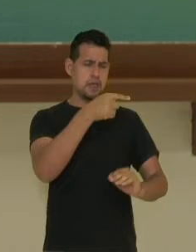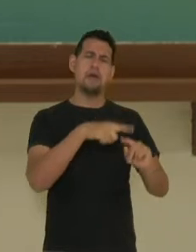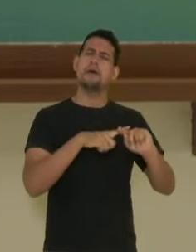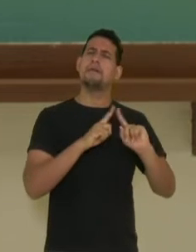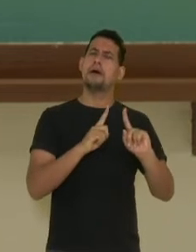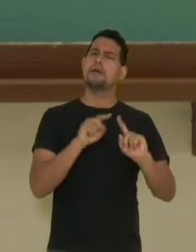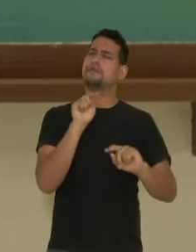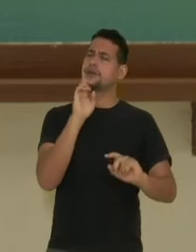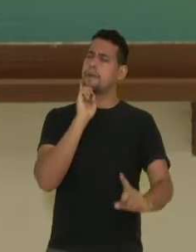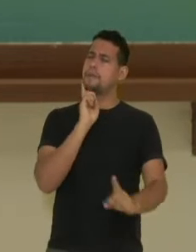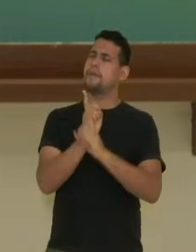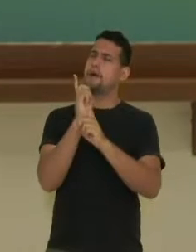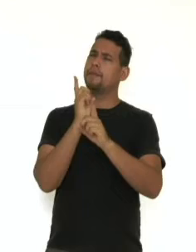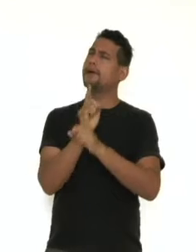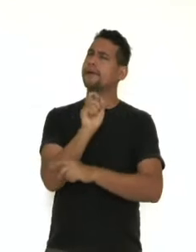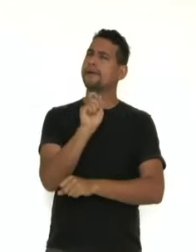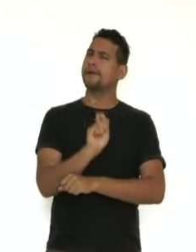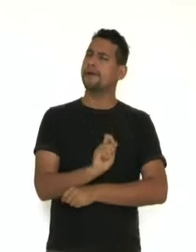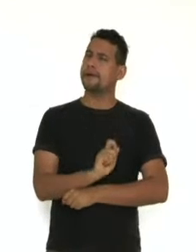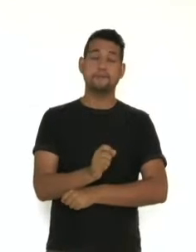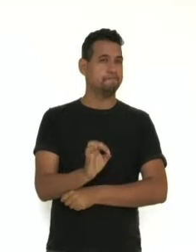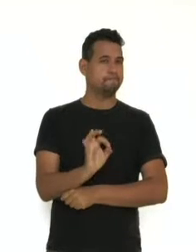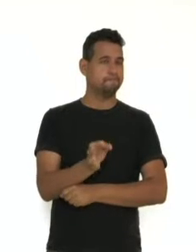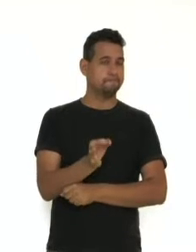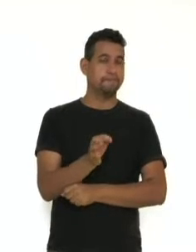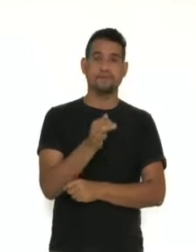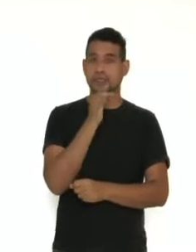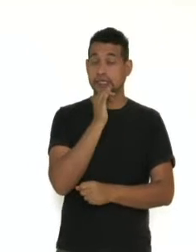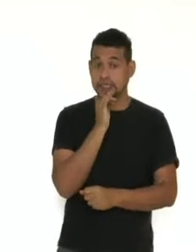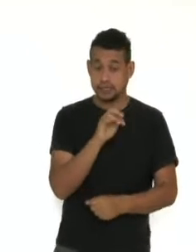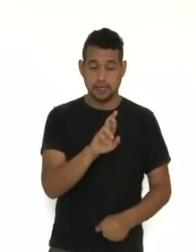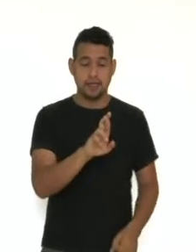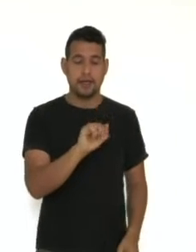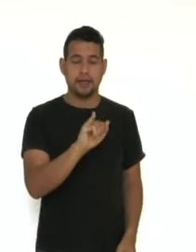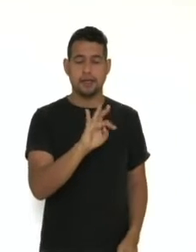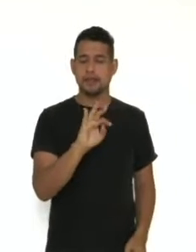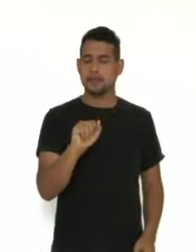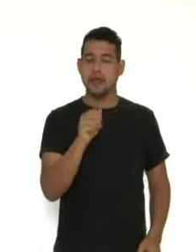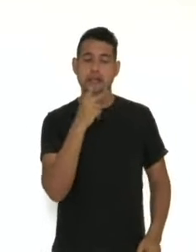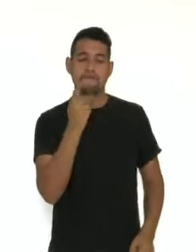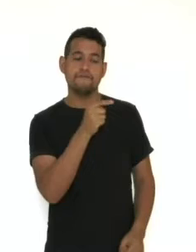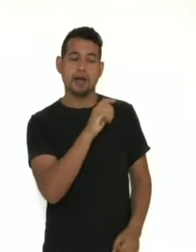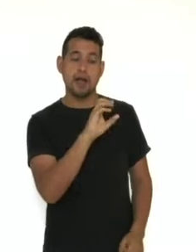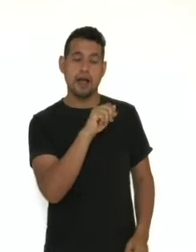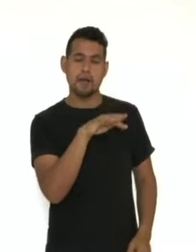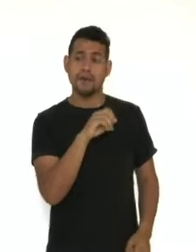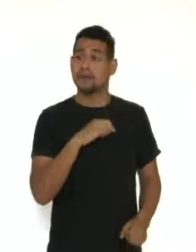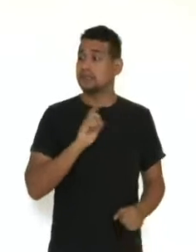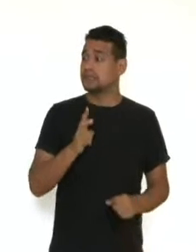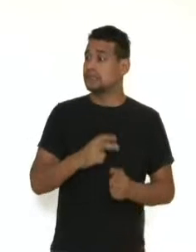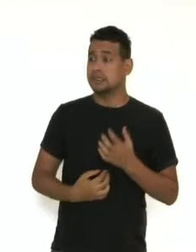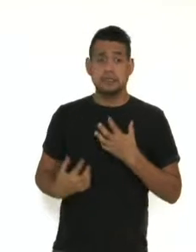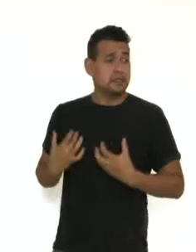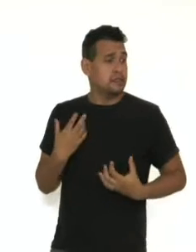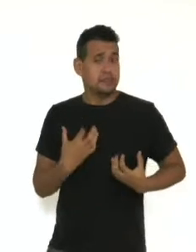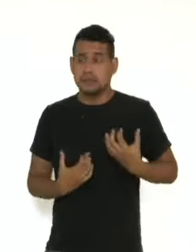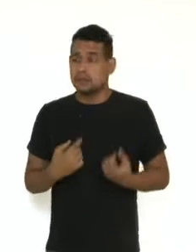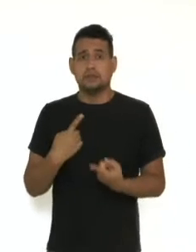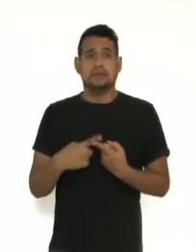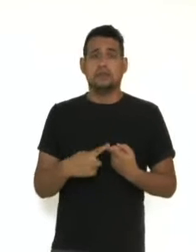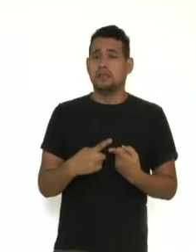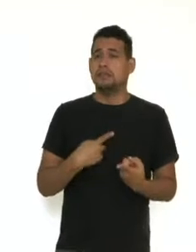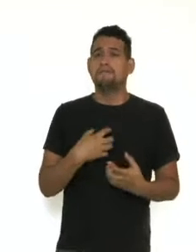isso, você localizou que trecho? Exatamente. Quando a Rita diz a Camilo que anda muito ansiosa quanto aos seus